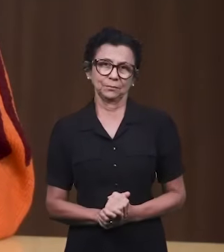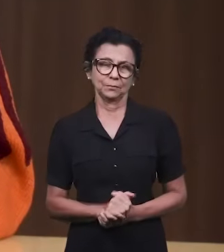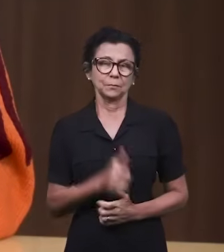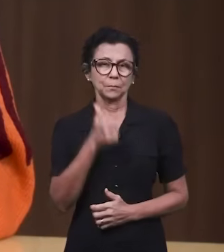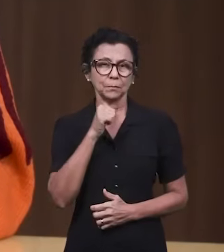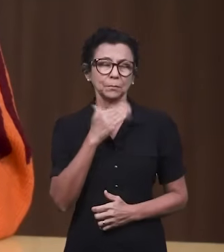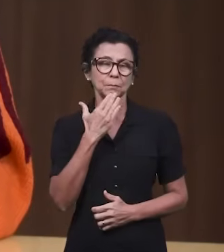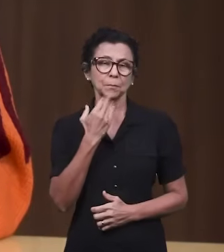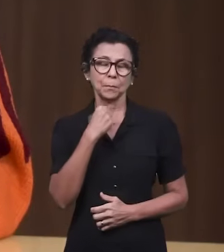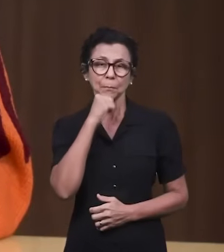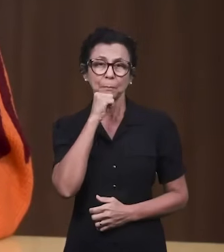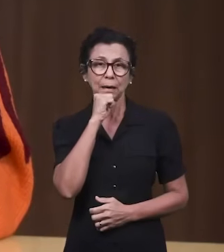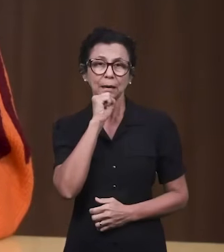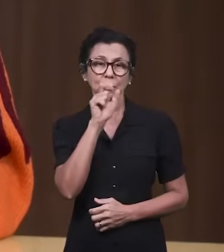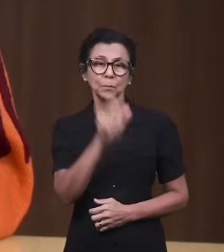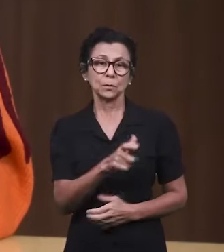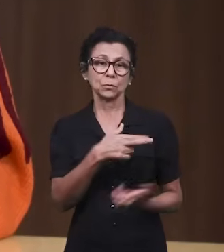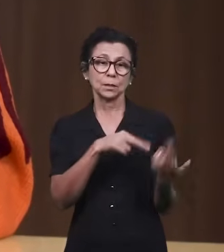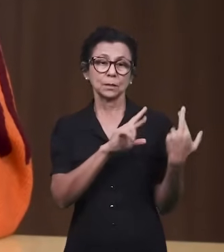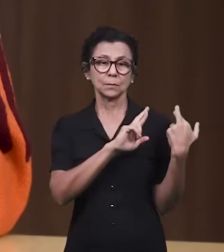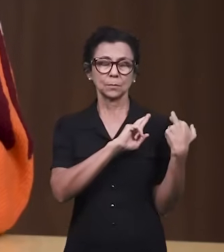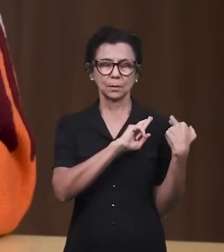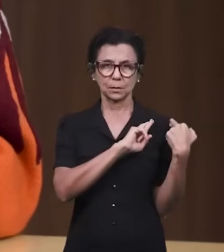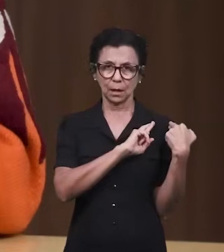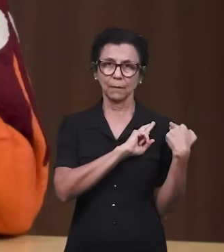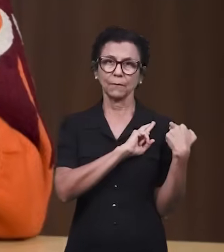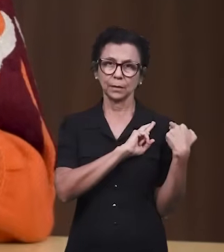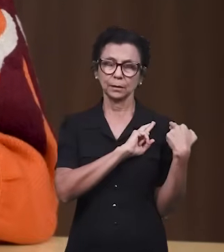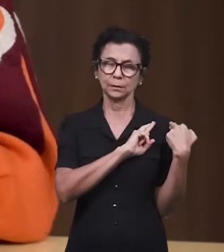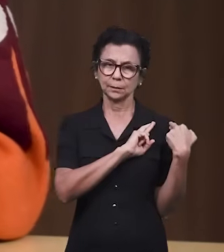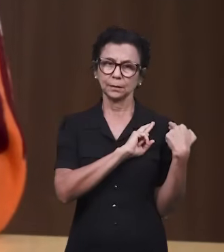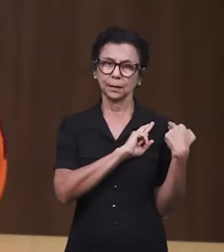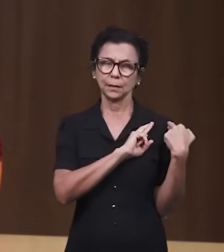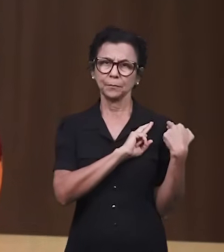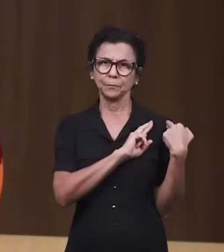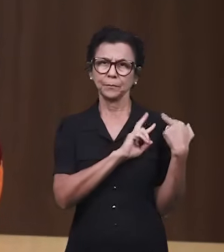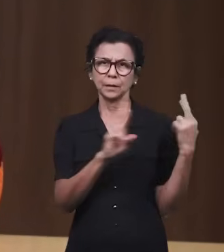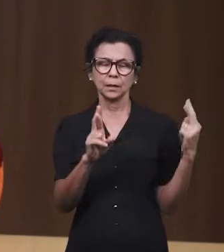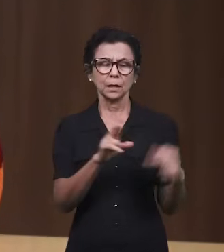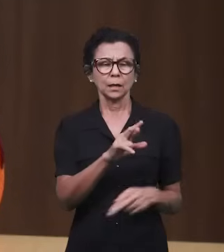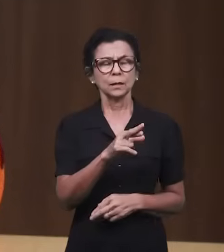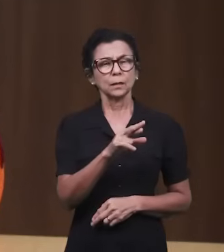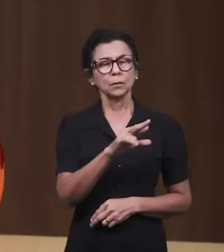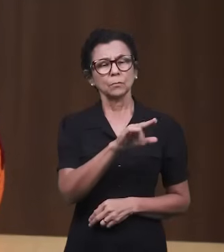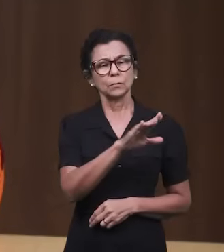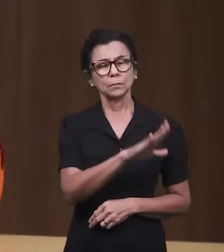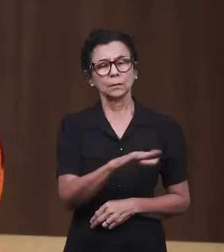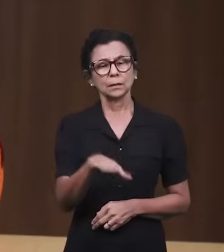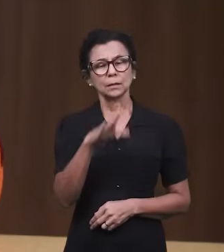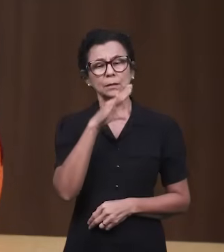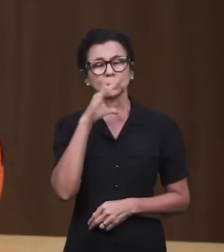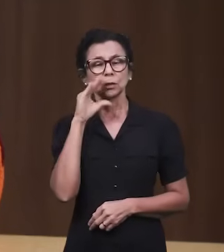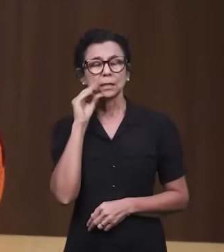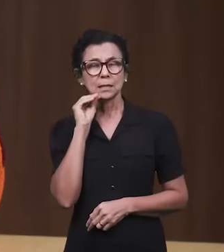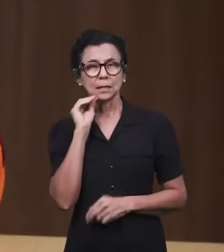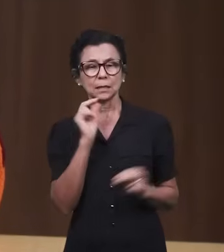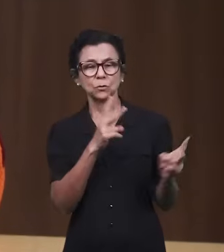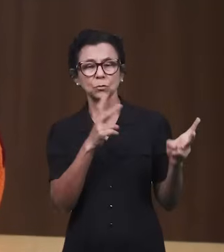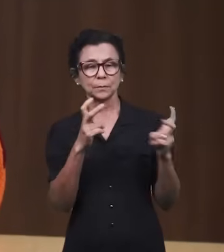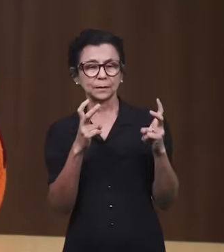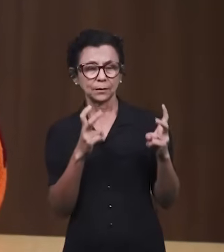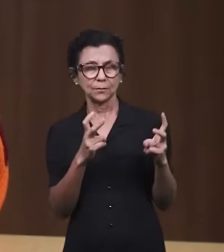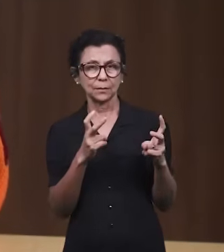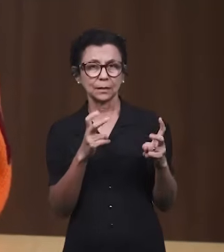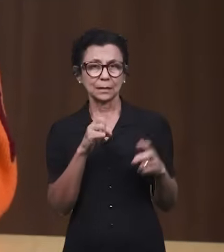podem perceber esses sinais que têm gerado nas crianças, adolescentes, de afastamento